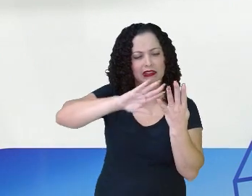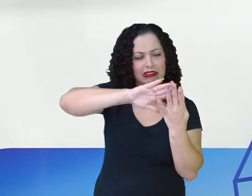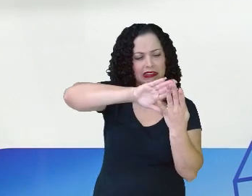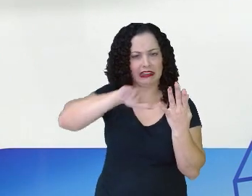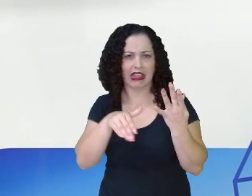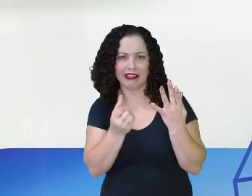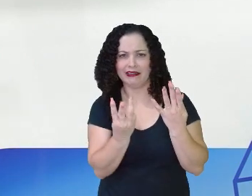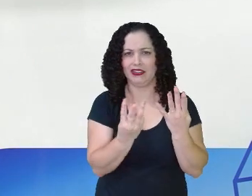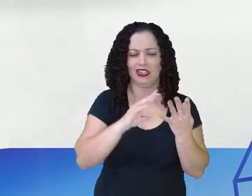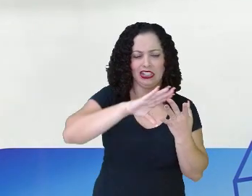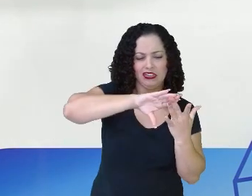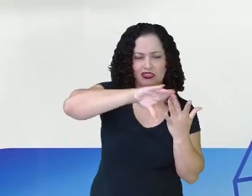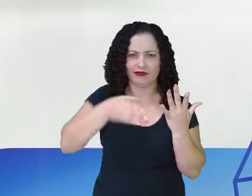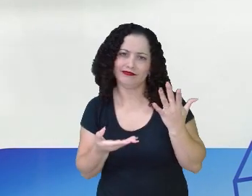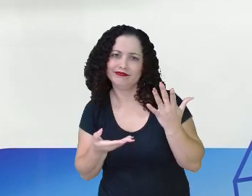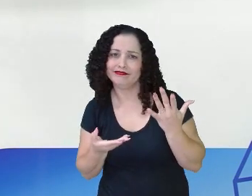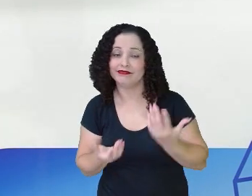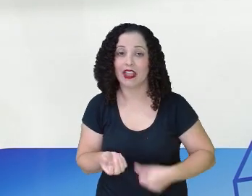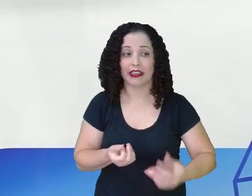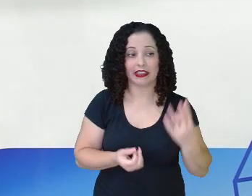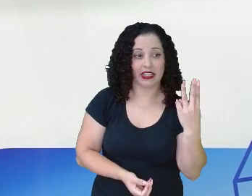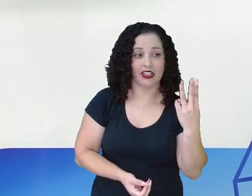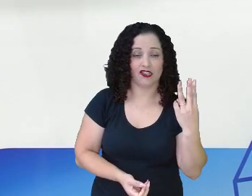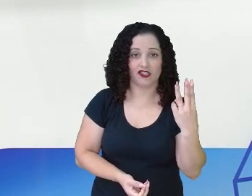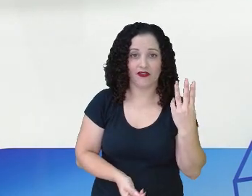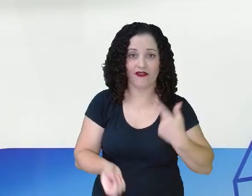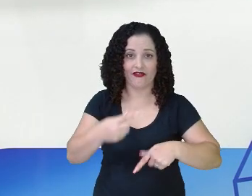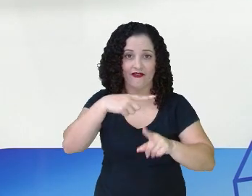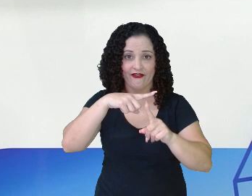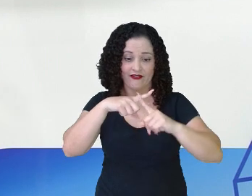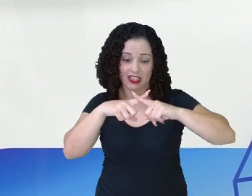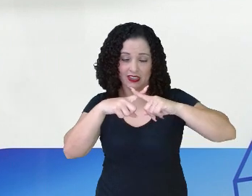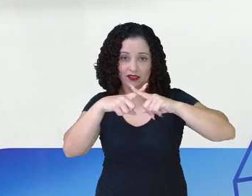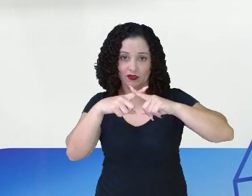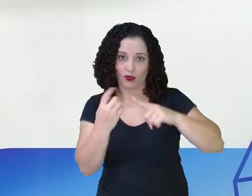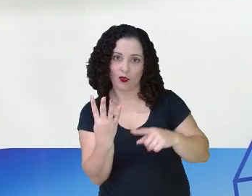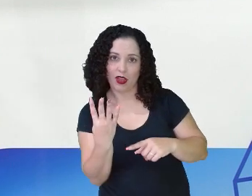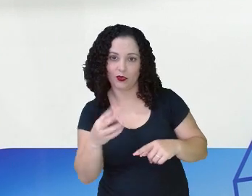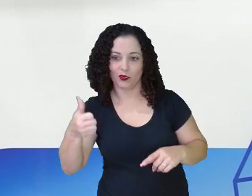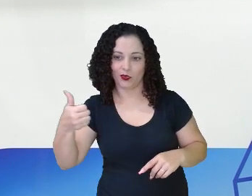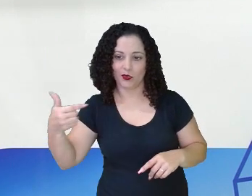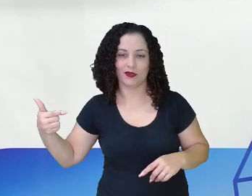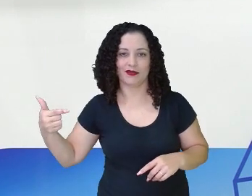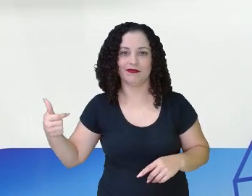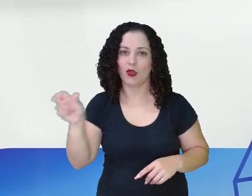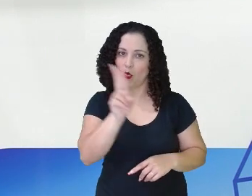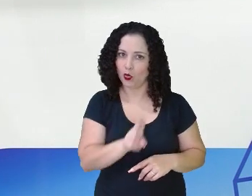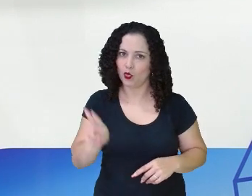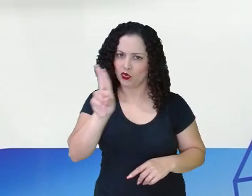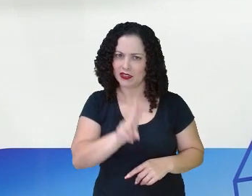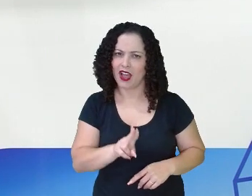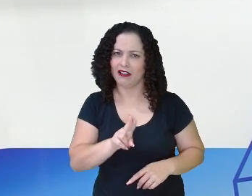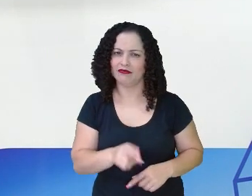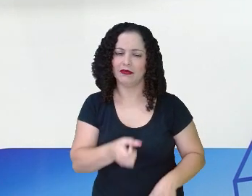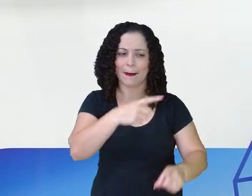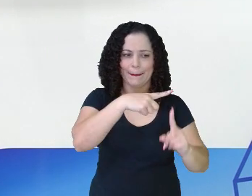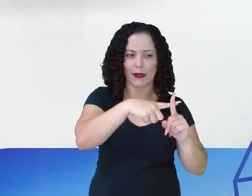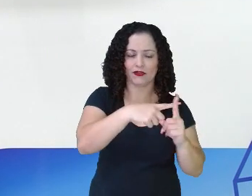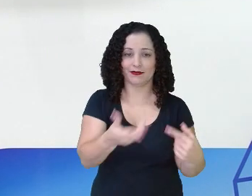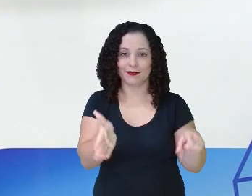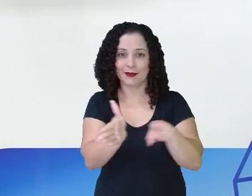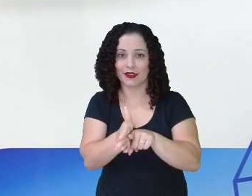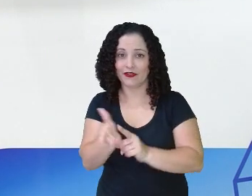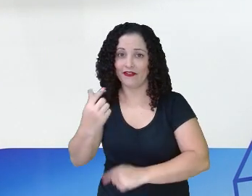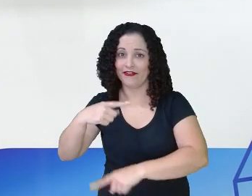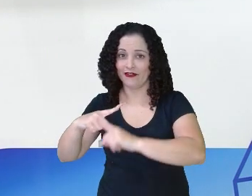Uma multiplicação, 3 vezes 4 é 12. Vê, eu utilizei multiplicação, subtração e adição.